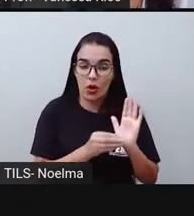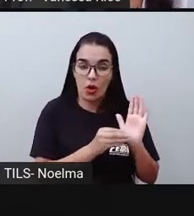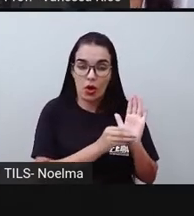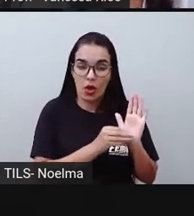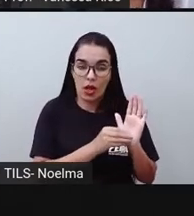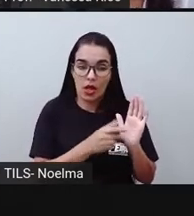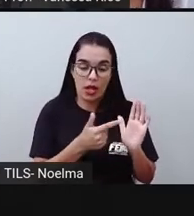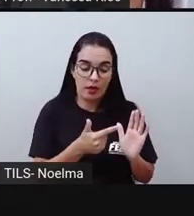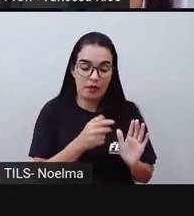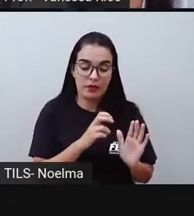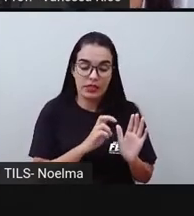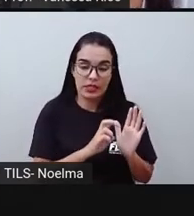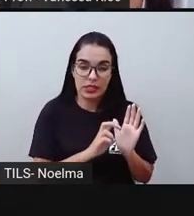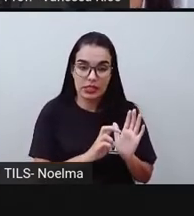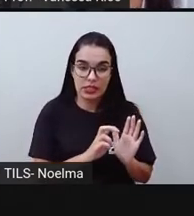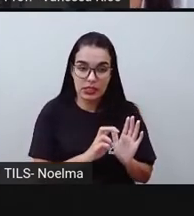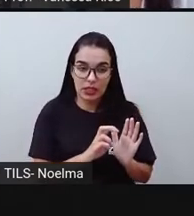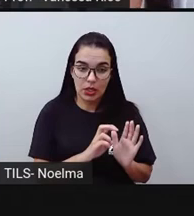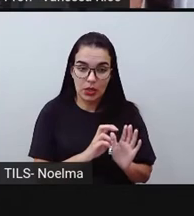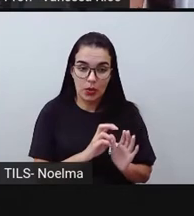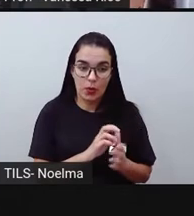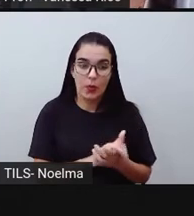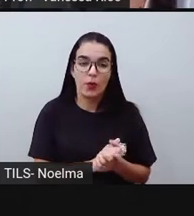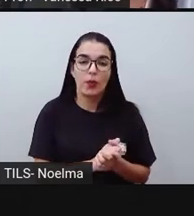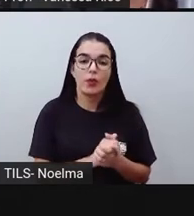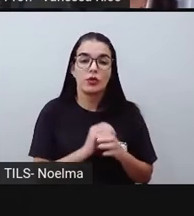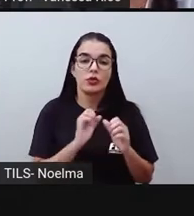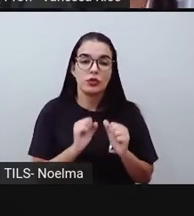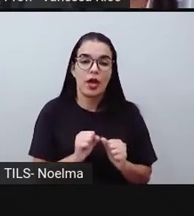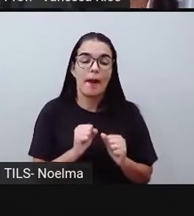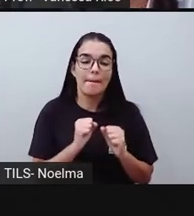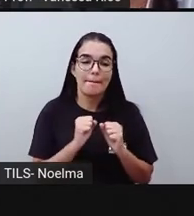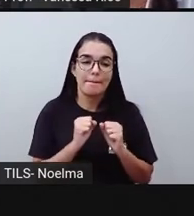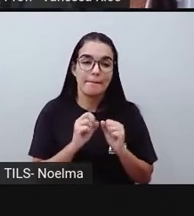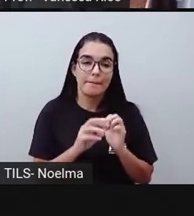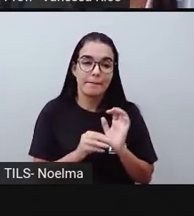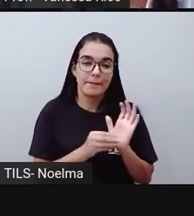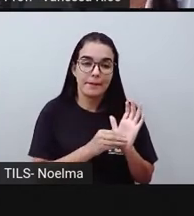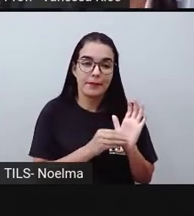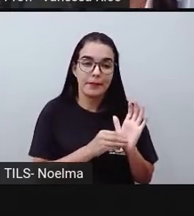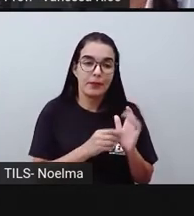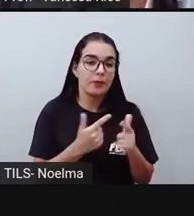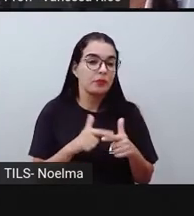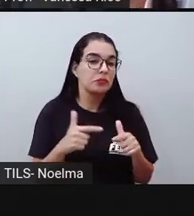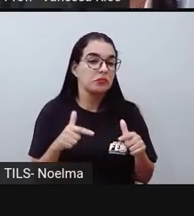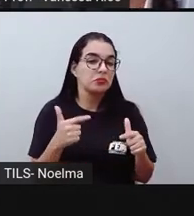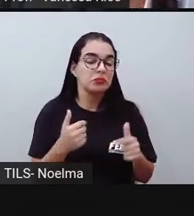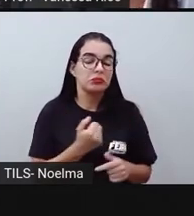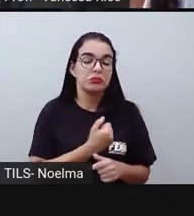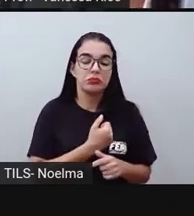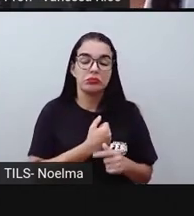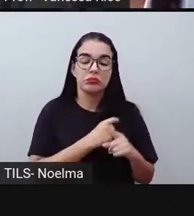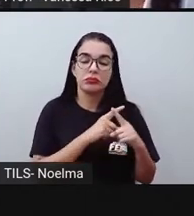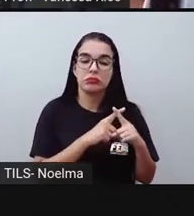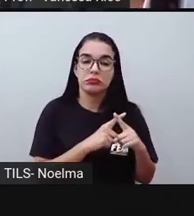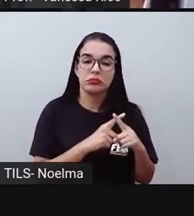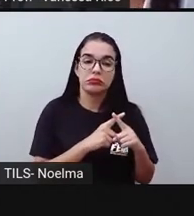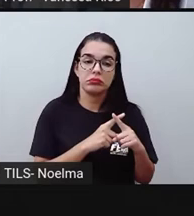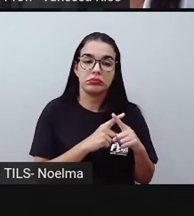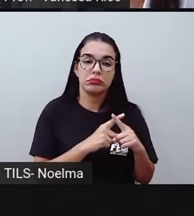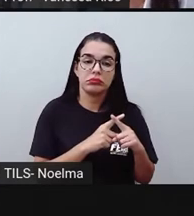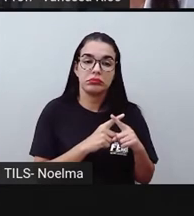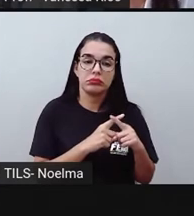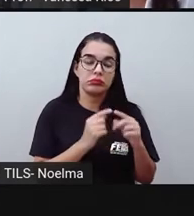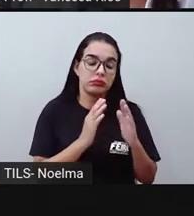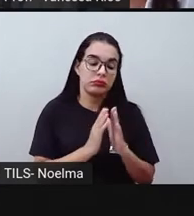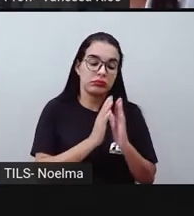valor, não é? Nós agora já podemos colocar o 25 inteiro, porque eu não tenho mais nenhum número ocupando